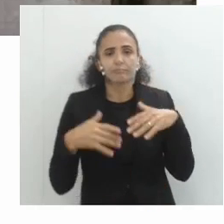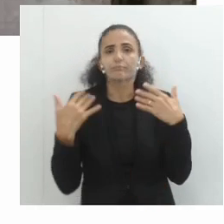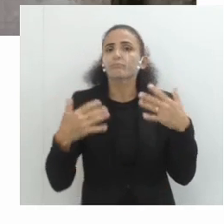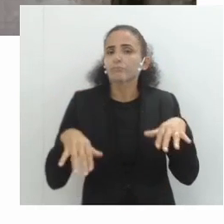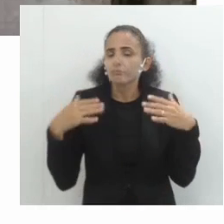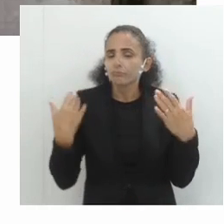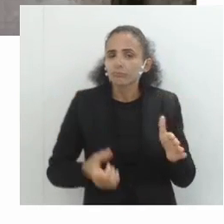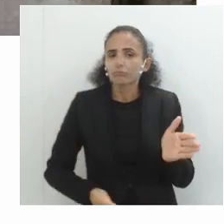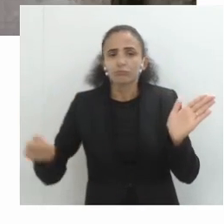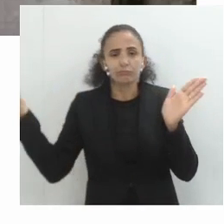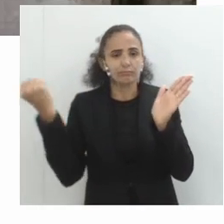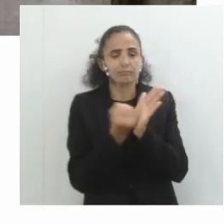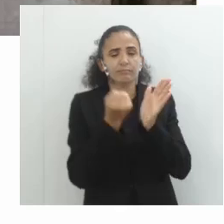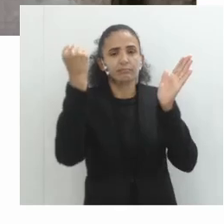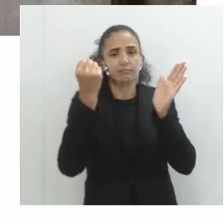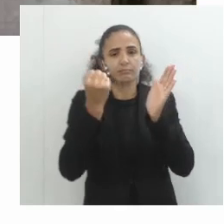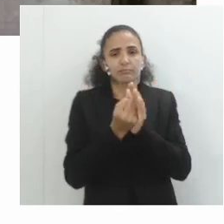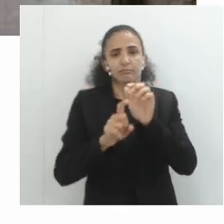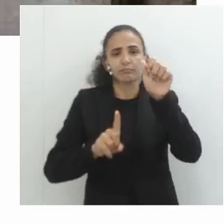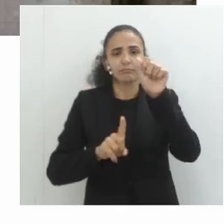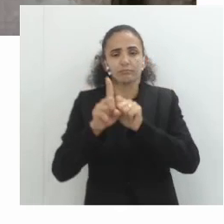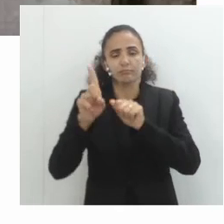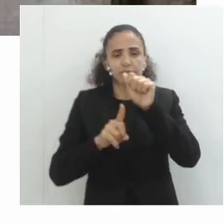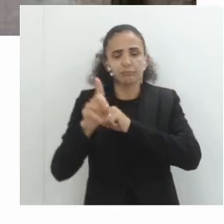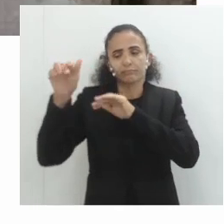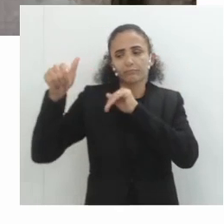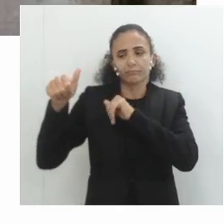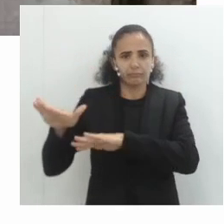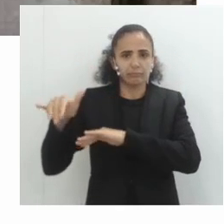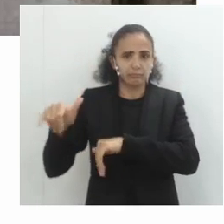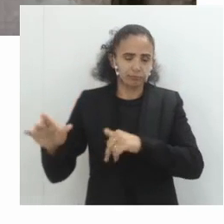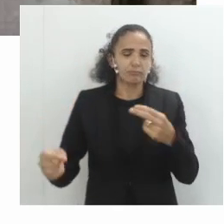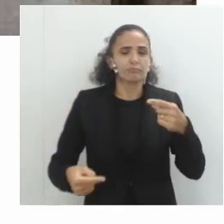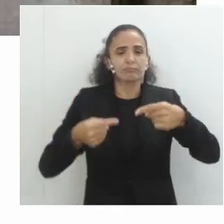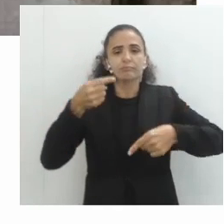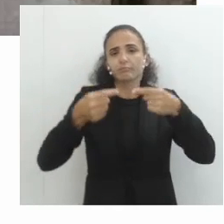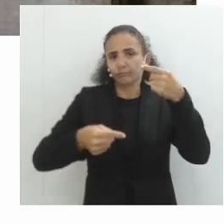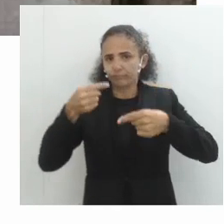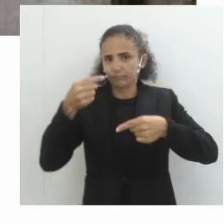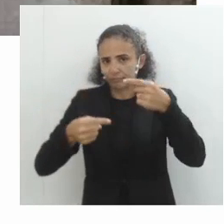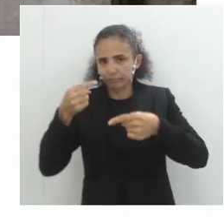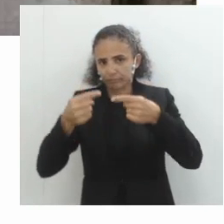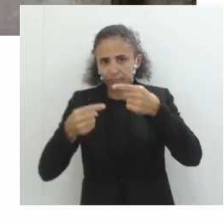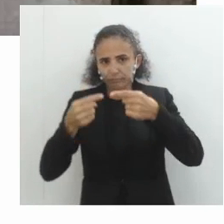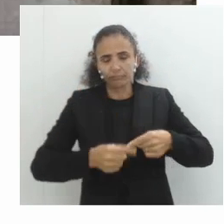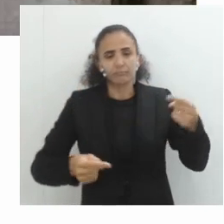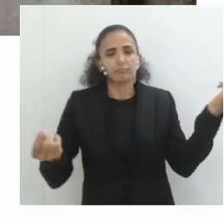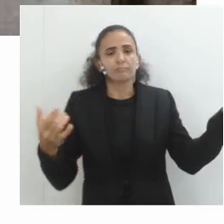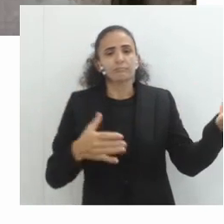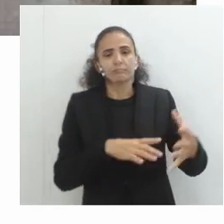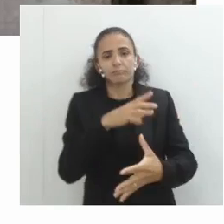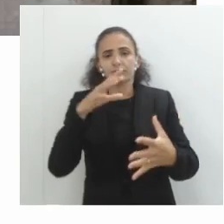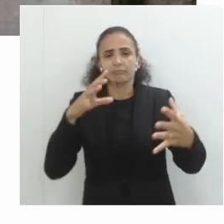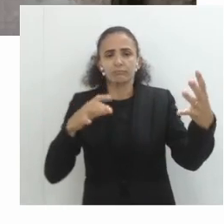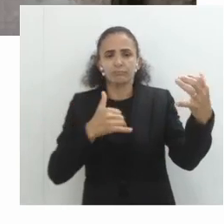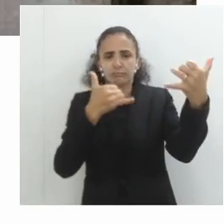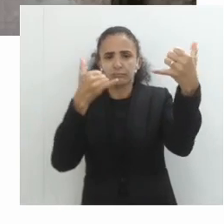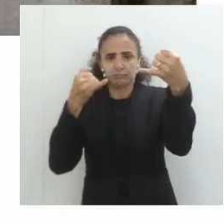setembro interferiu de certa forma nas relações, nas políticas terrorísticas do terrorismo nos Estados Unidos, tá